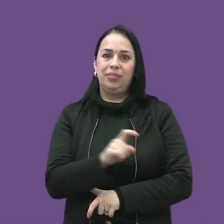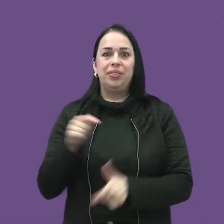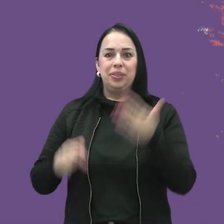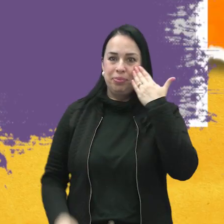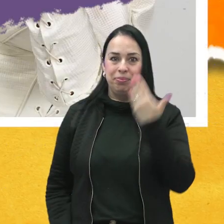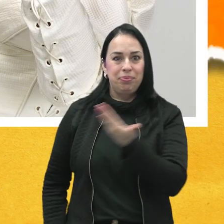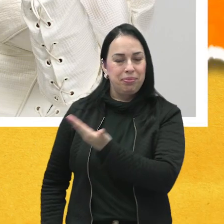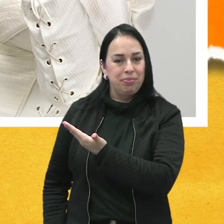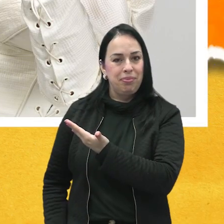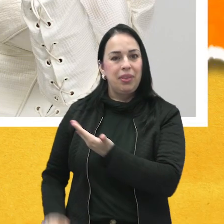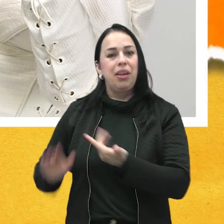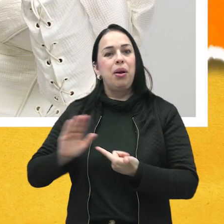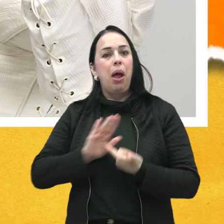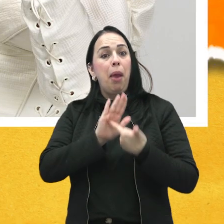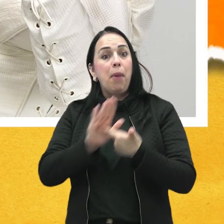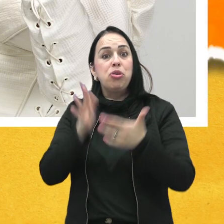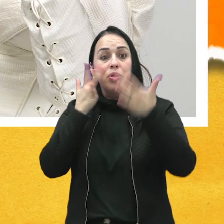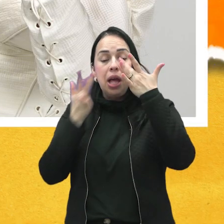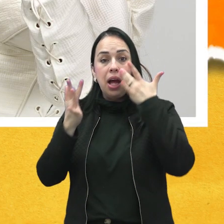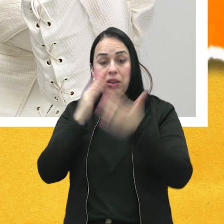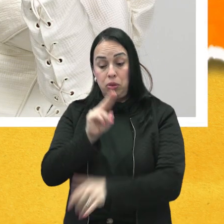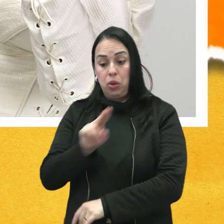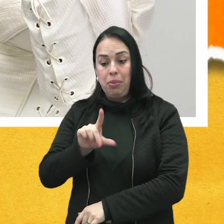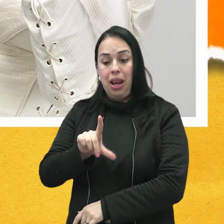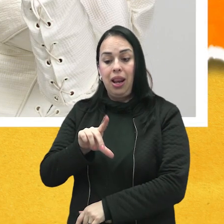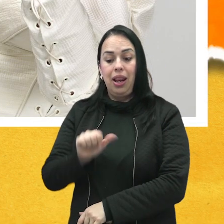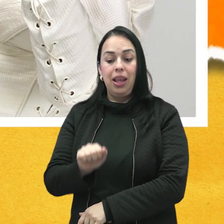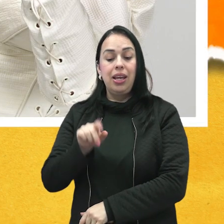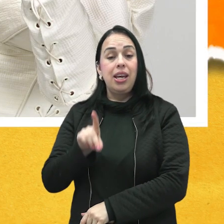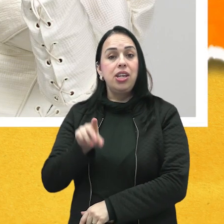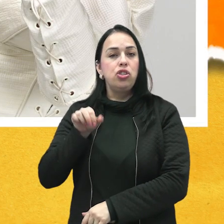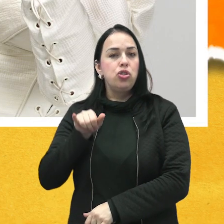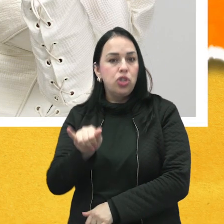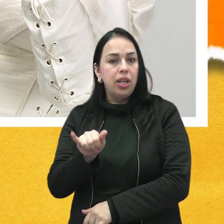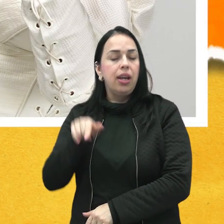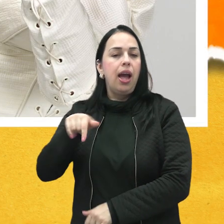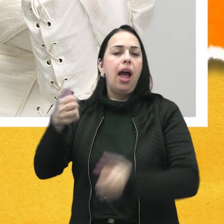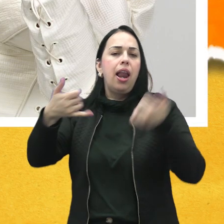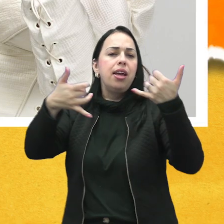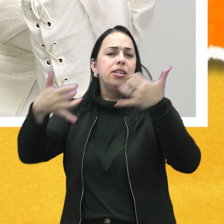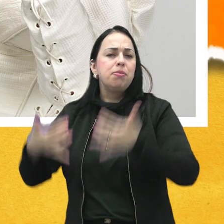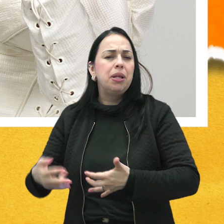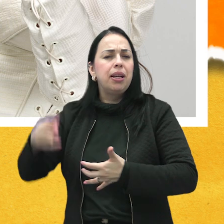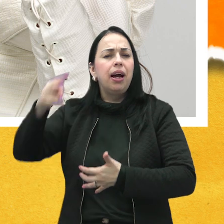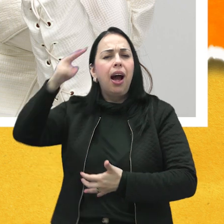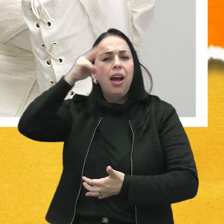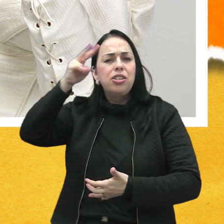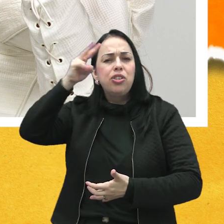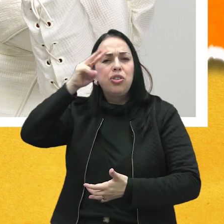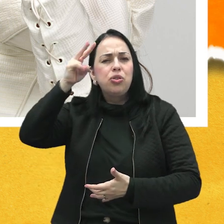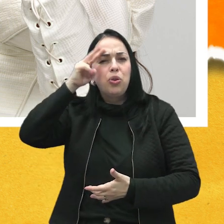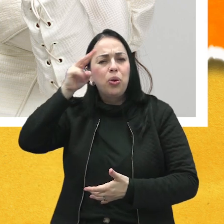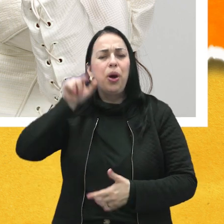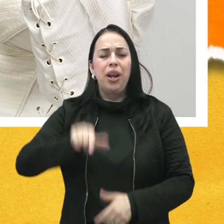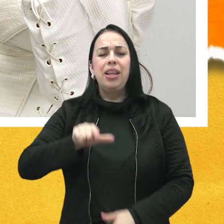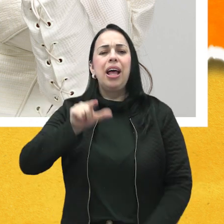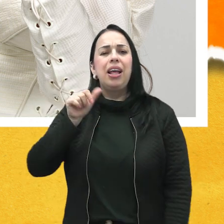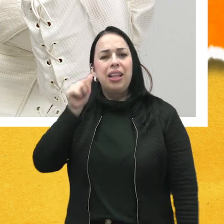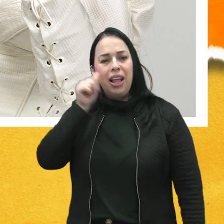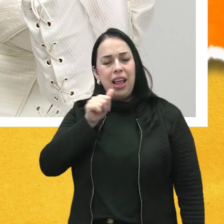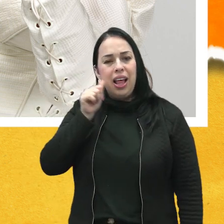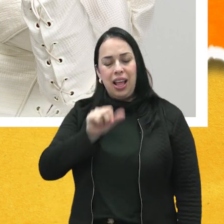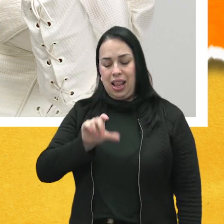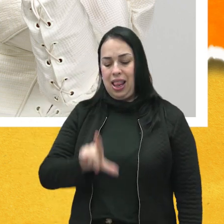Suzana Vieira chega com o espetáculo Lady, uma comédia sobre a vida. A história traz de um lado um dos maiores personagens da